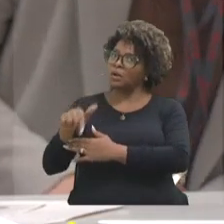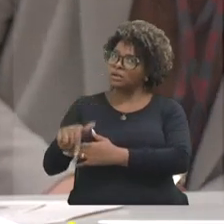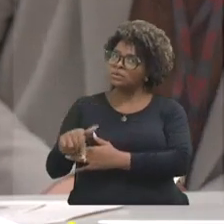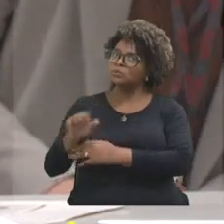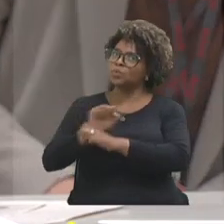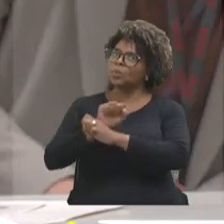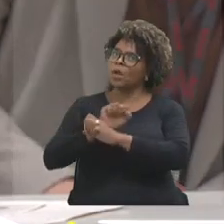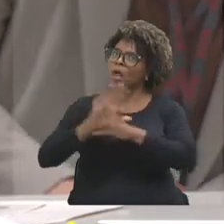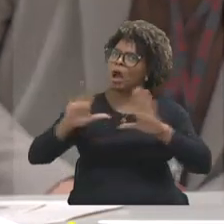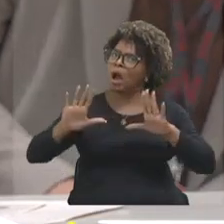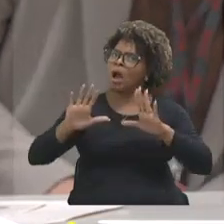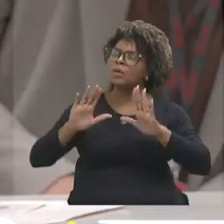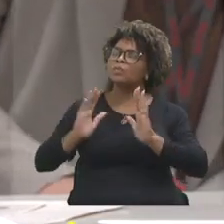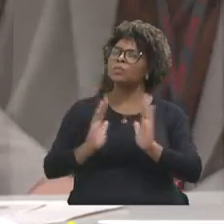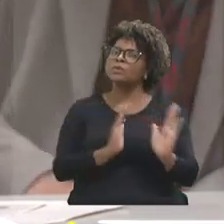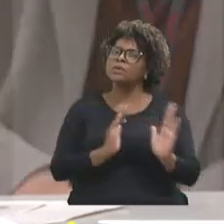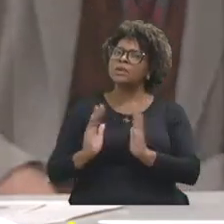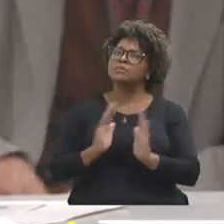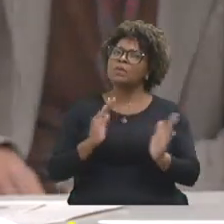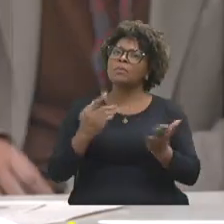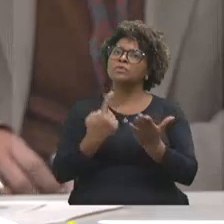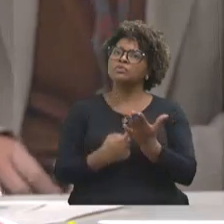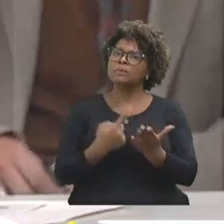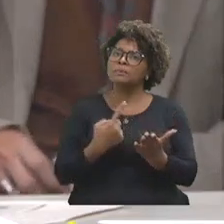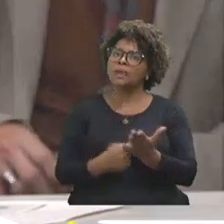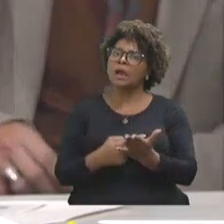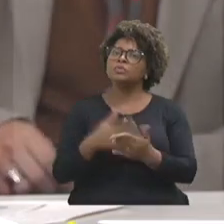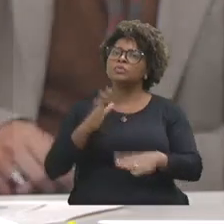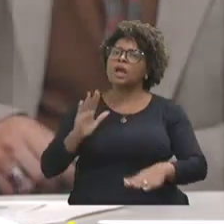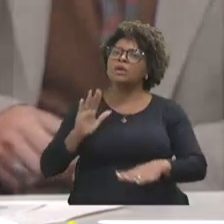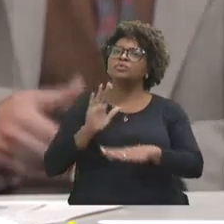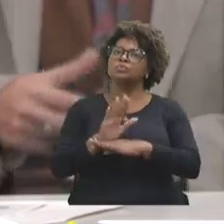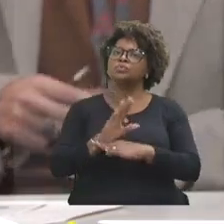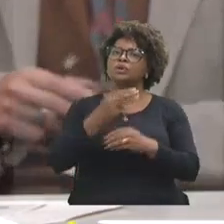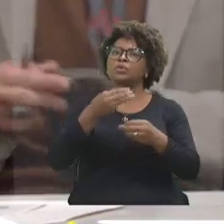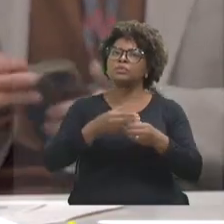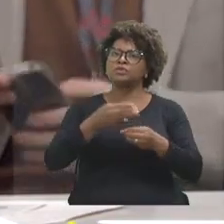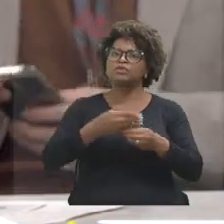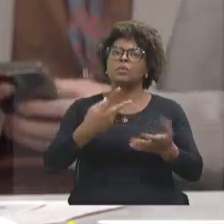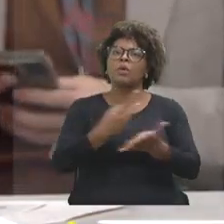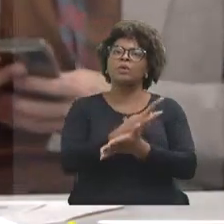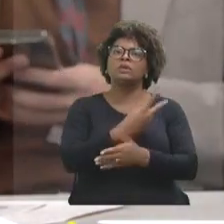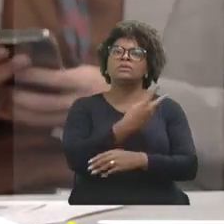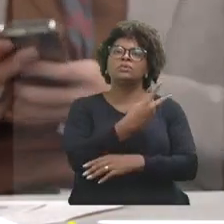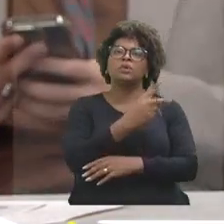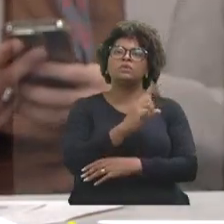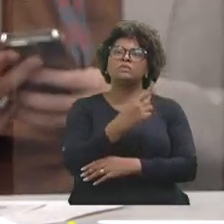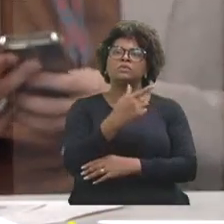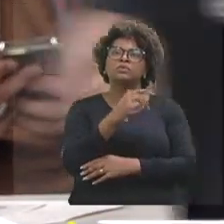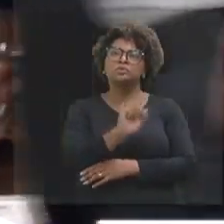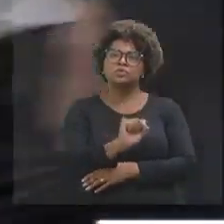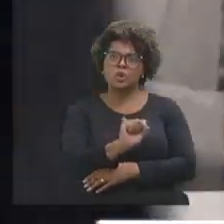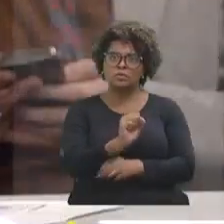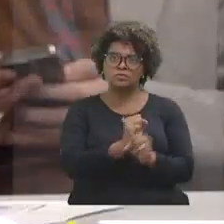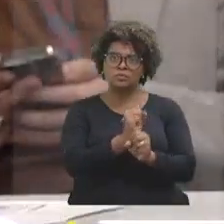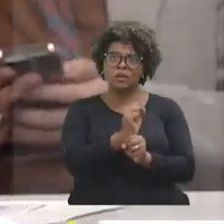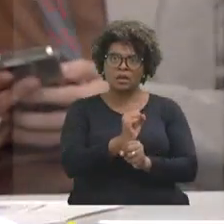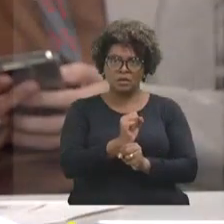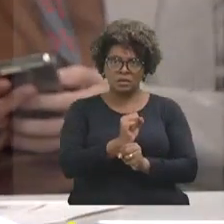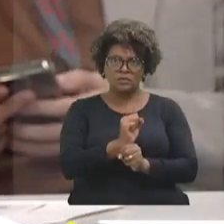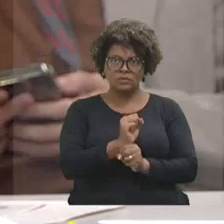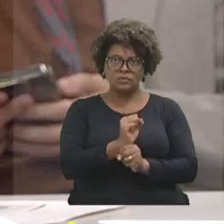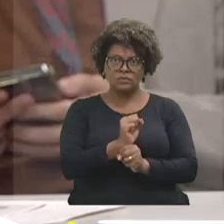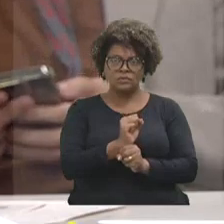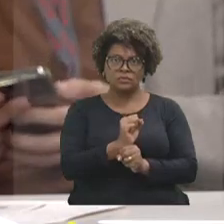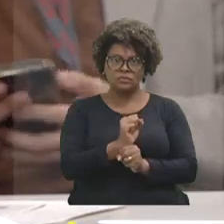o momento da pactuação da contribuição dos Municípios tinha acontecido em 2018 eu não tô me colocando aqui que eu